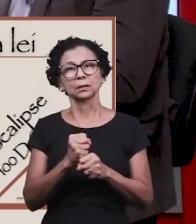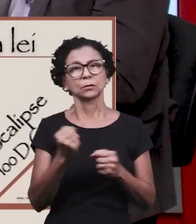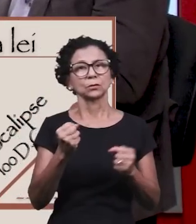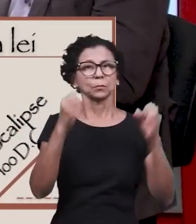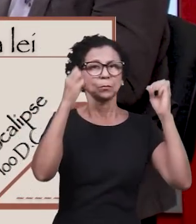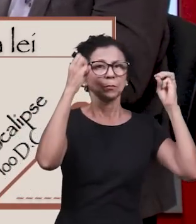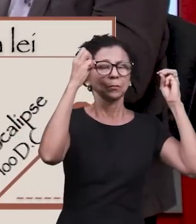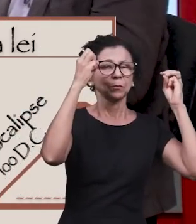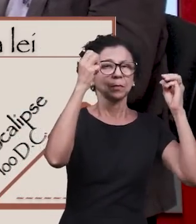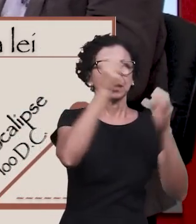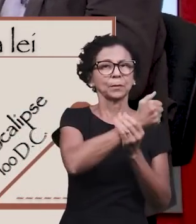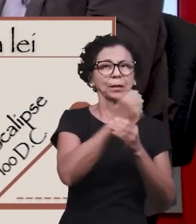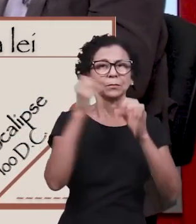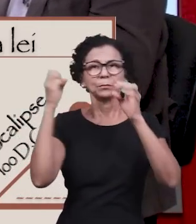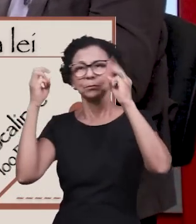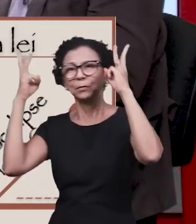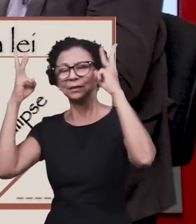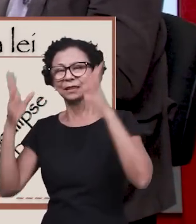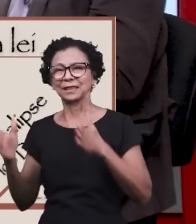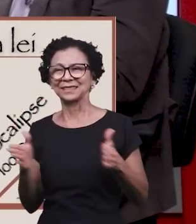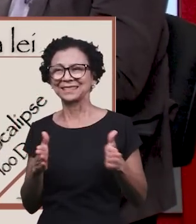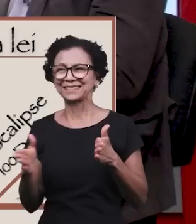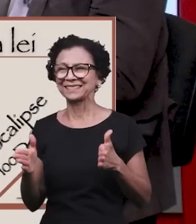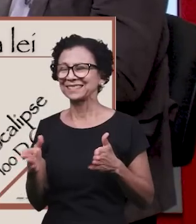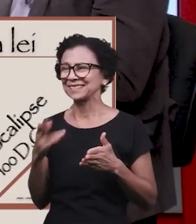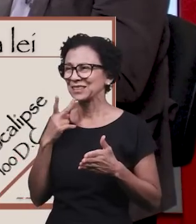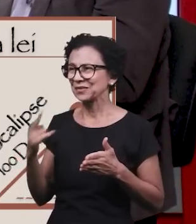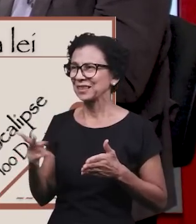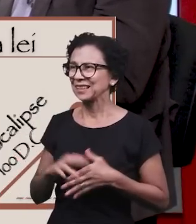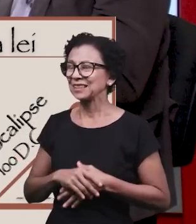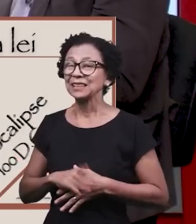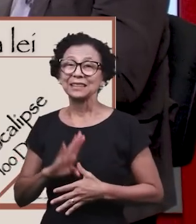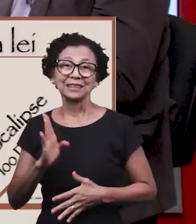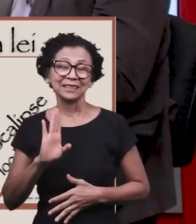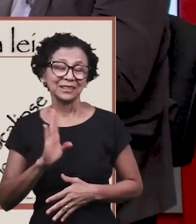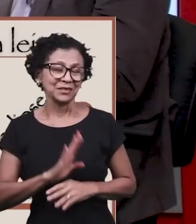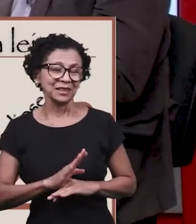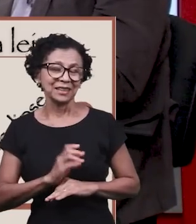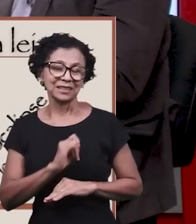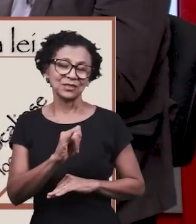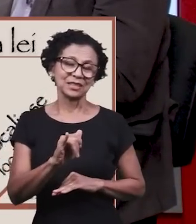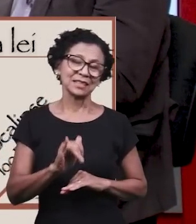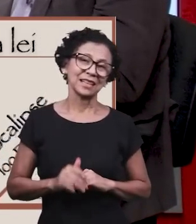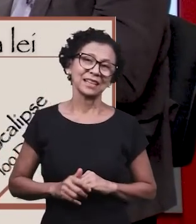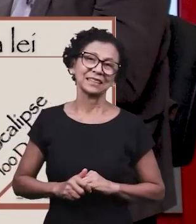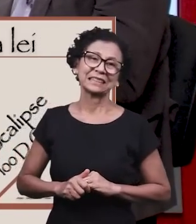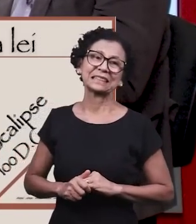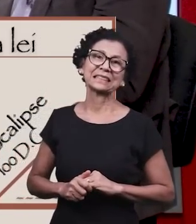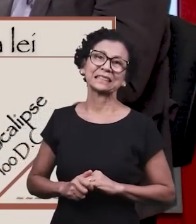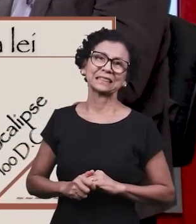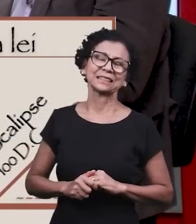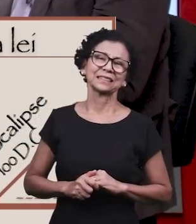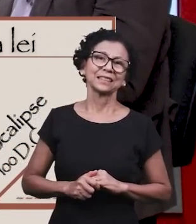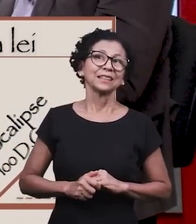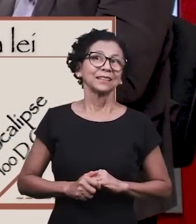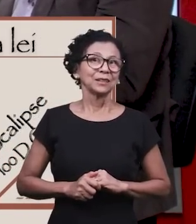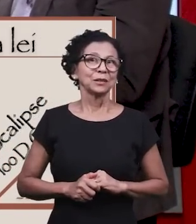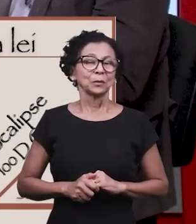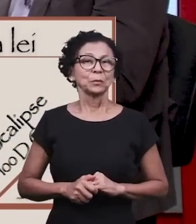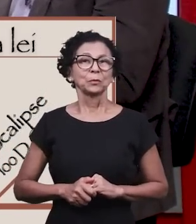chamou, não é? E nos comissionou para servirmos nesta obra do Espírito. Então, posteriormente, depois